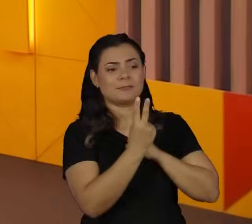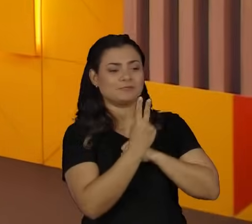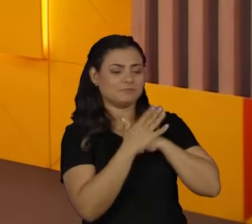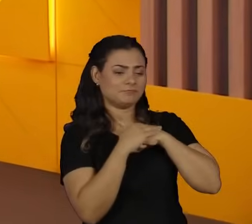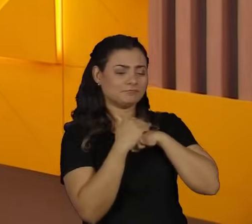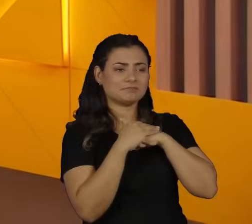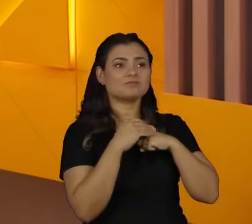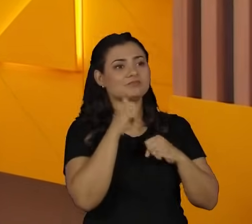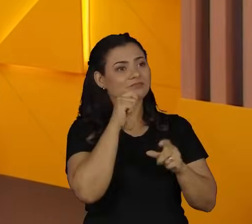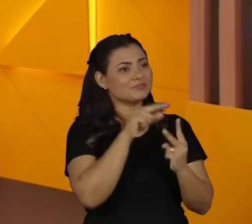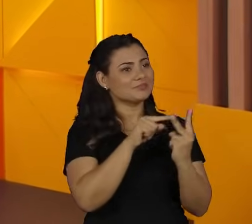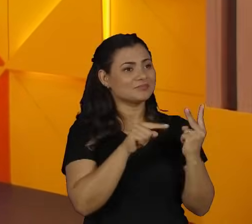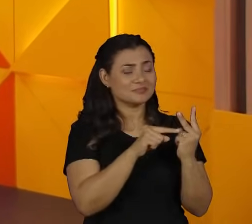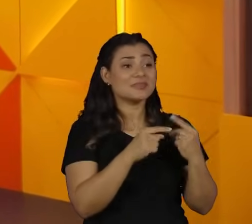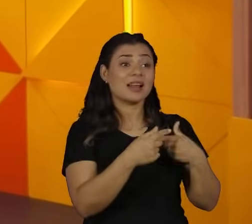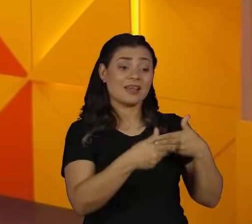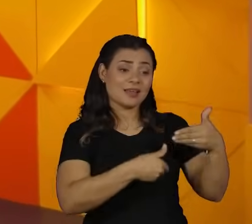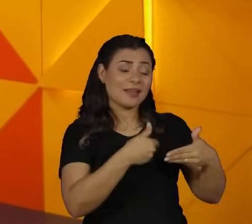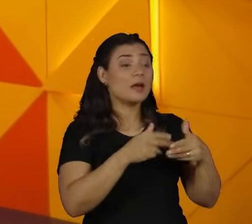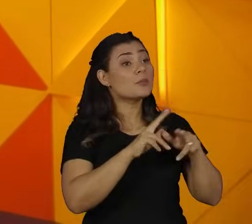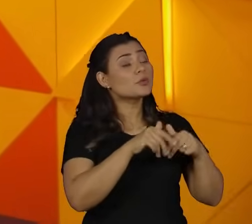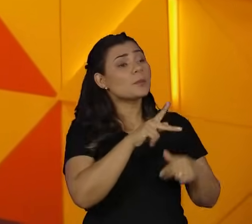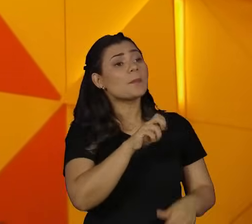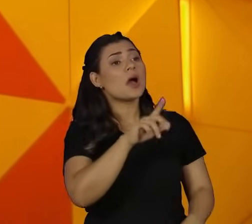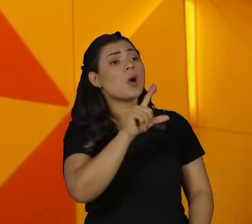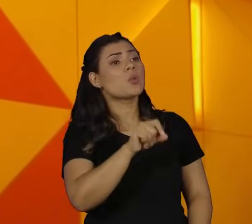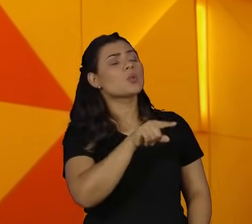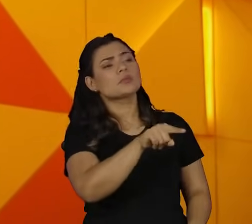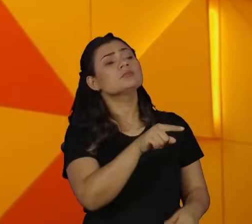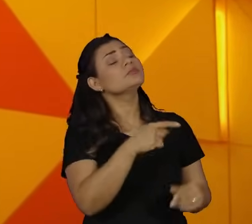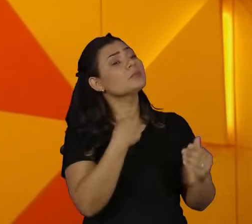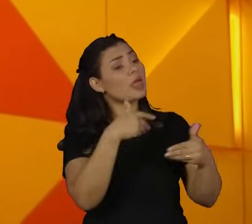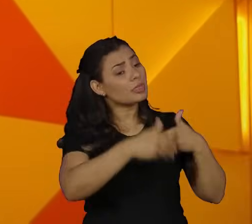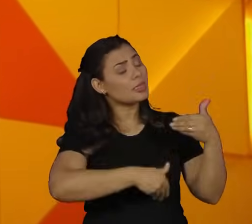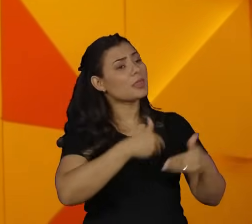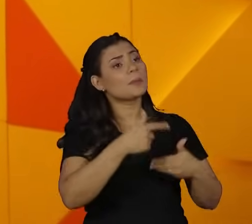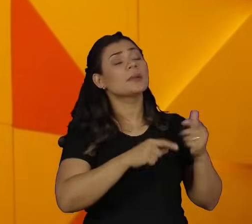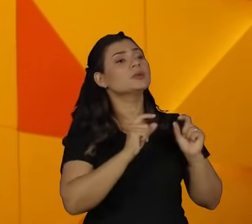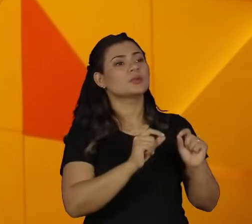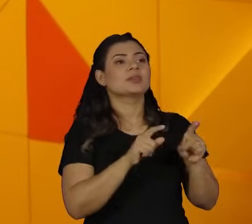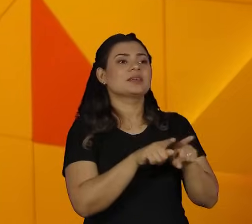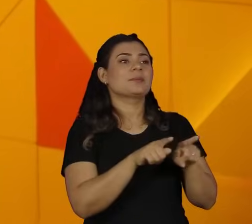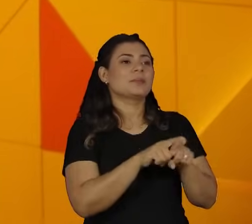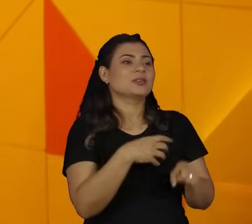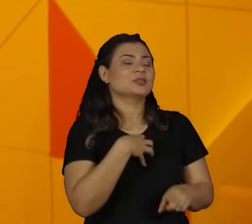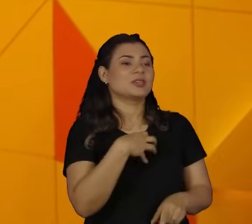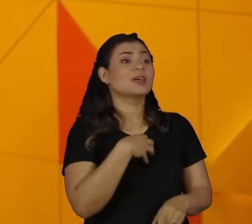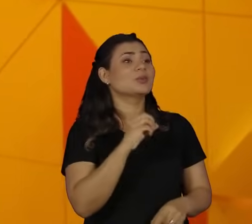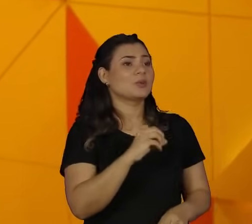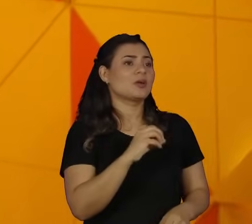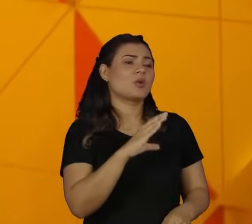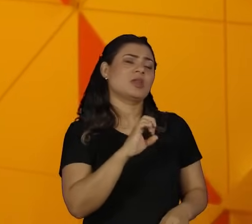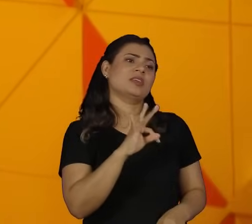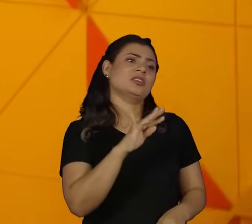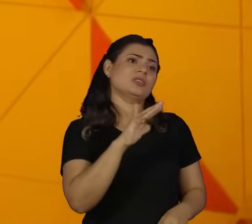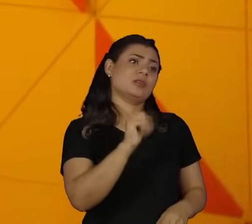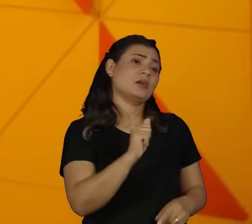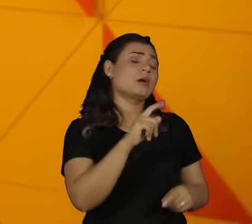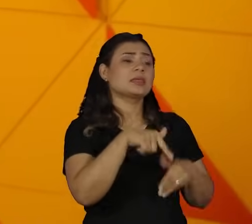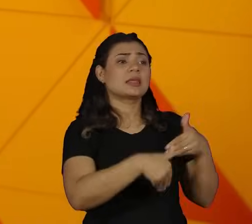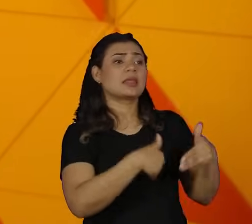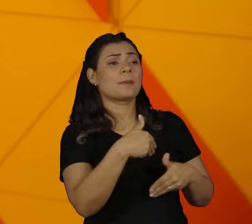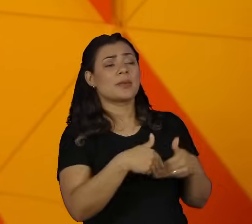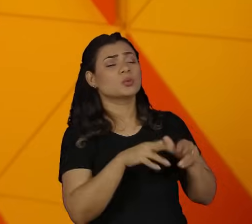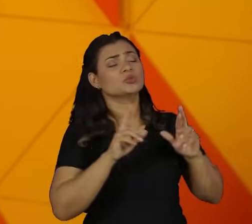meninas. E, Paulo, já aproveito e te pergunto, porque ali foi um tratamento de terapia holística, né? Qual que é a diferença ali entre um